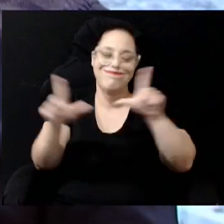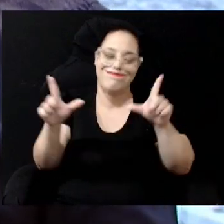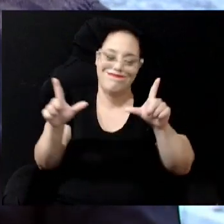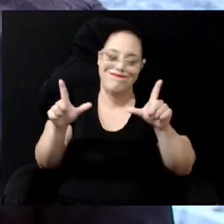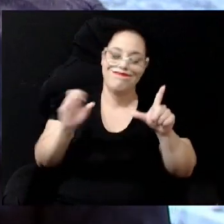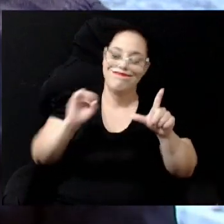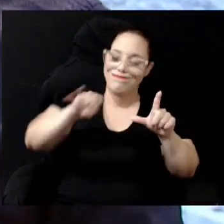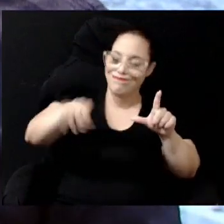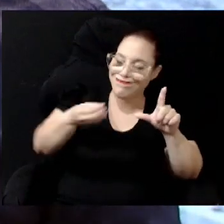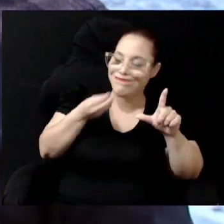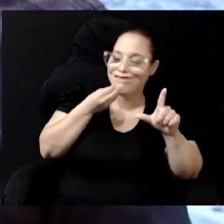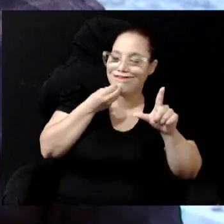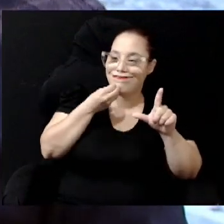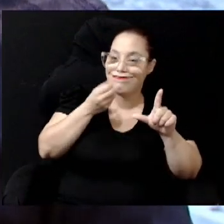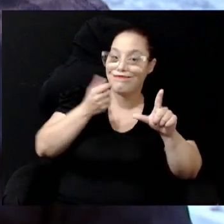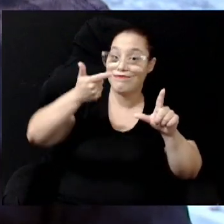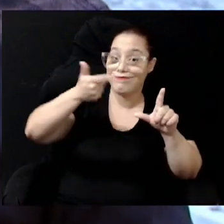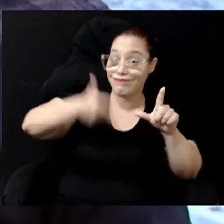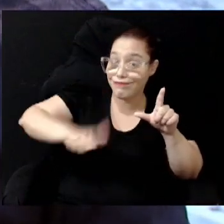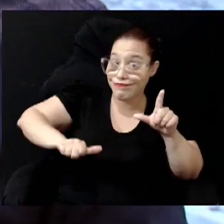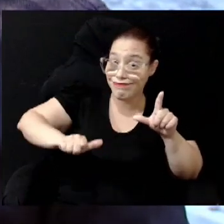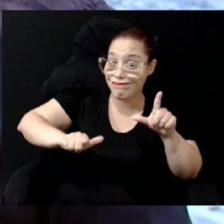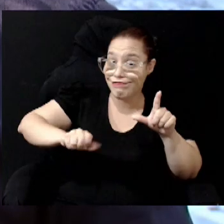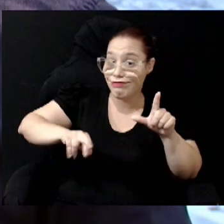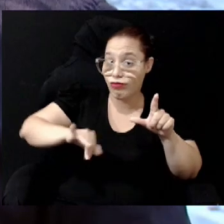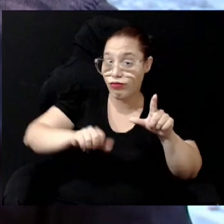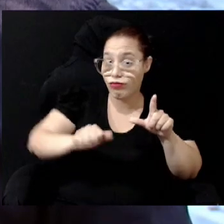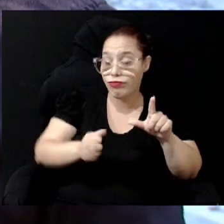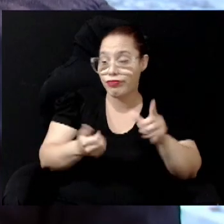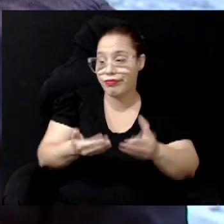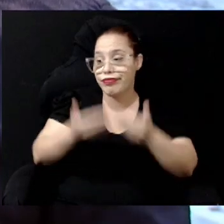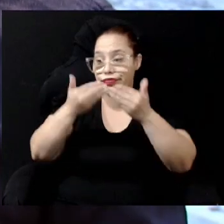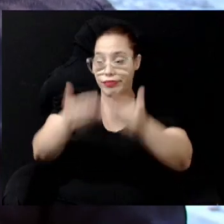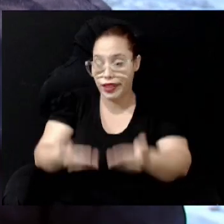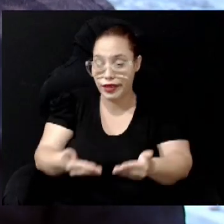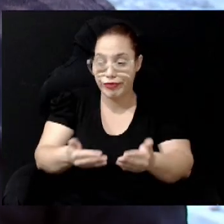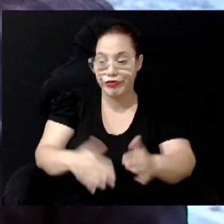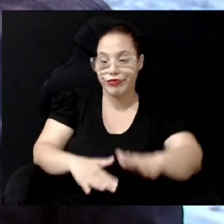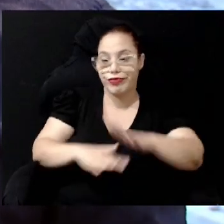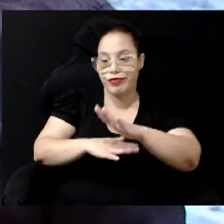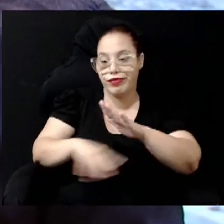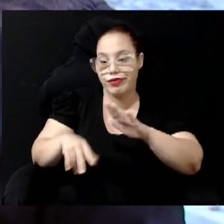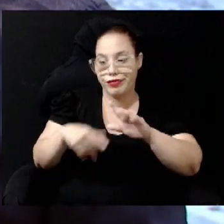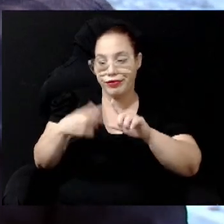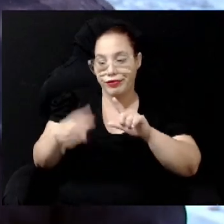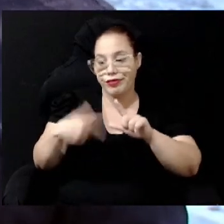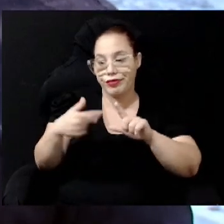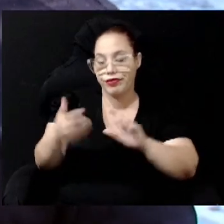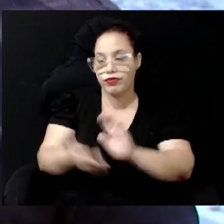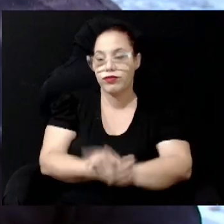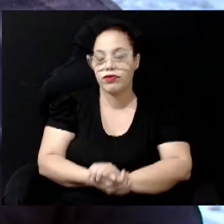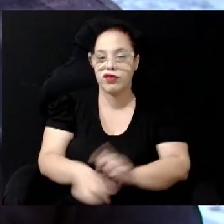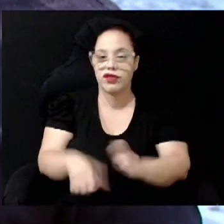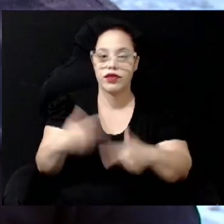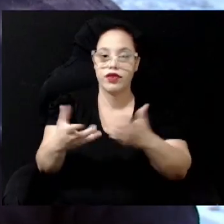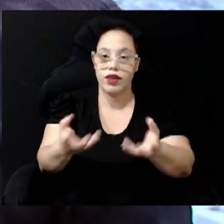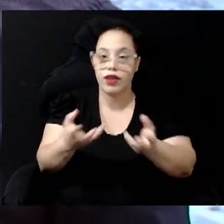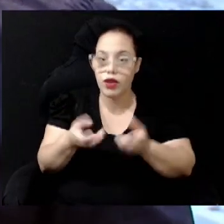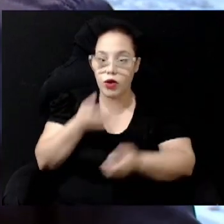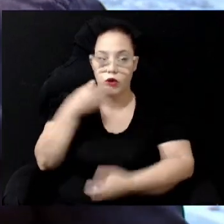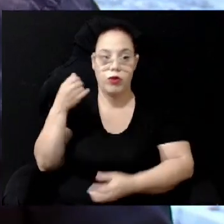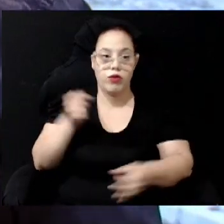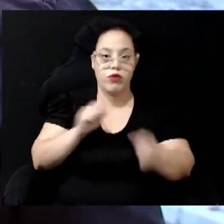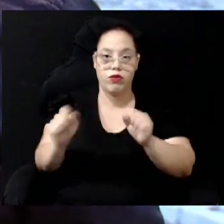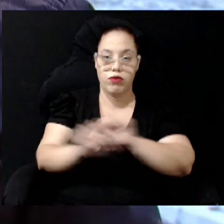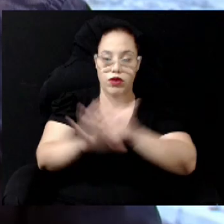de replicar essa metodologia implementada pela Casa para outros órgãos públicos que queiram aprimorar a sua transparência, né?